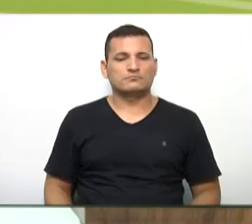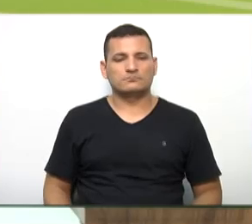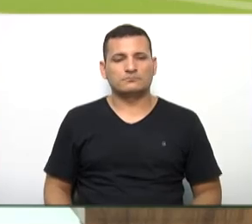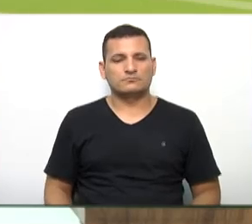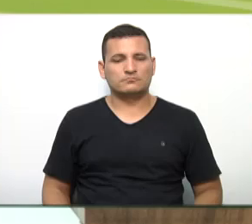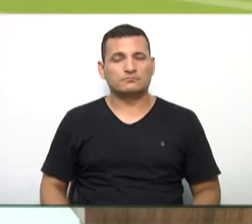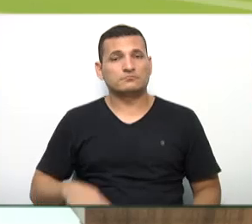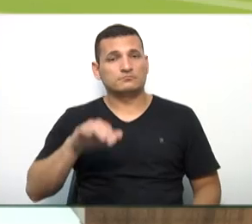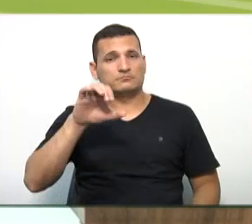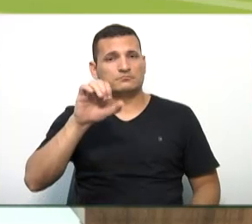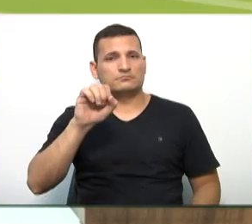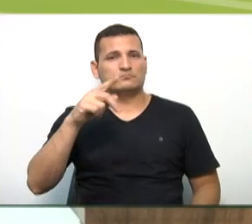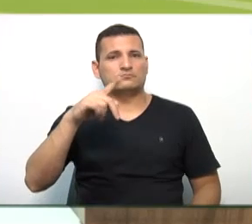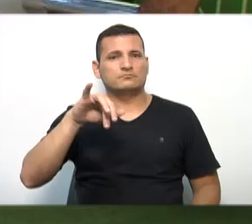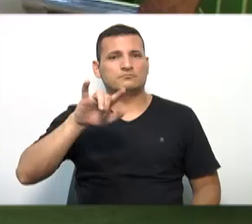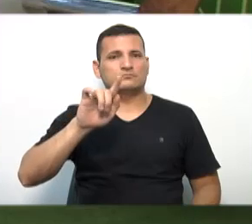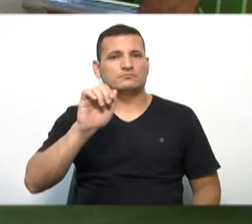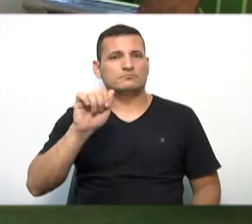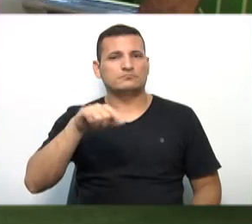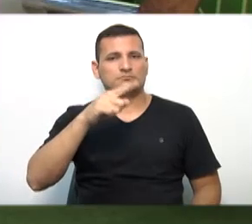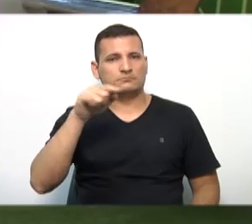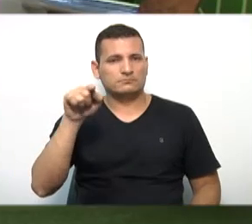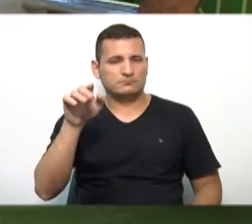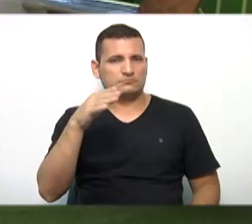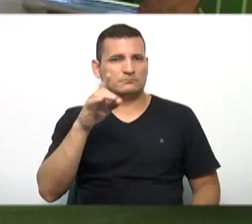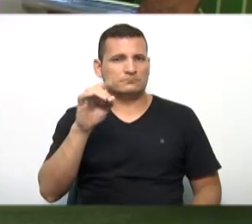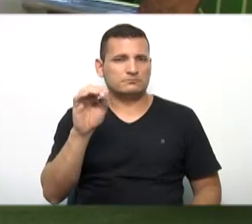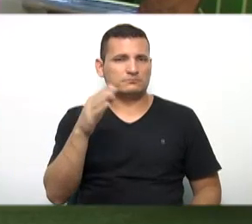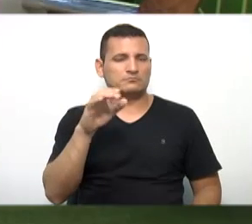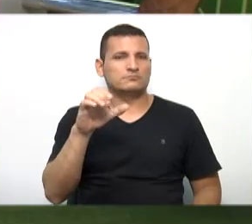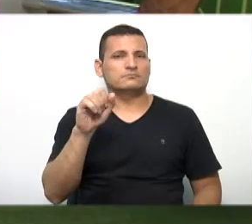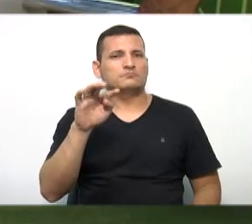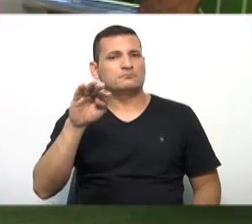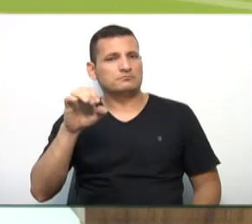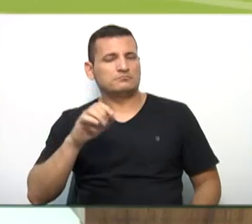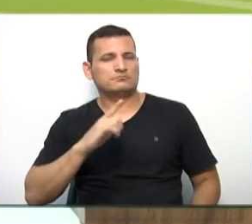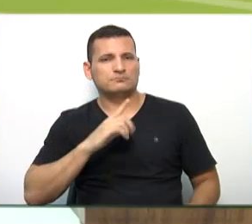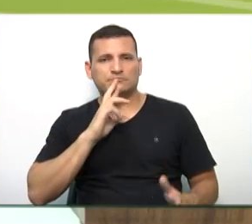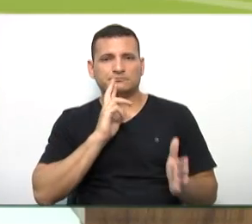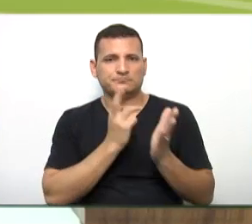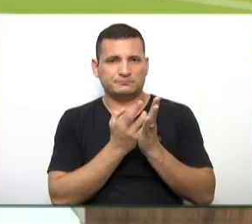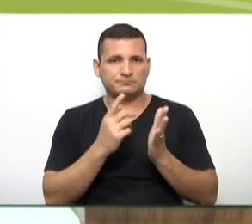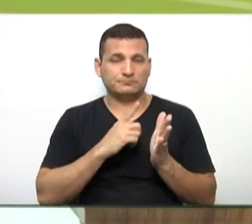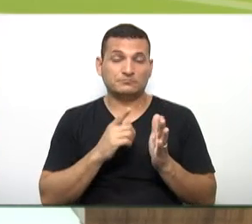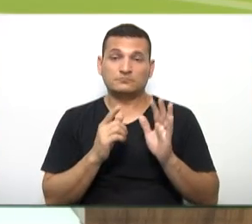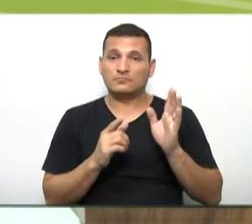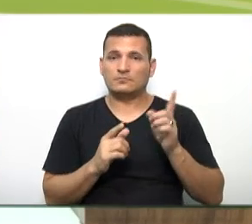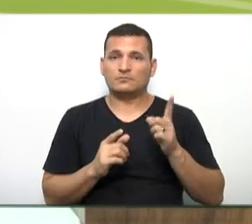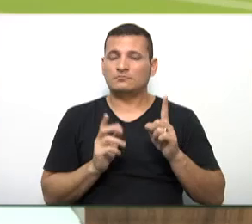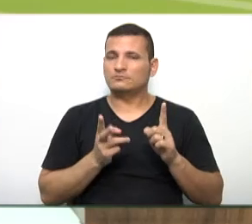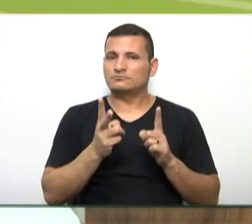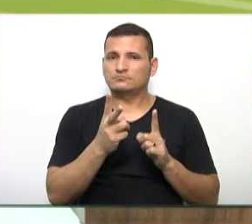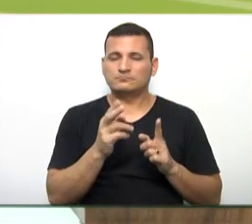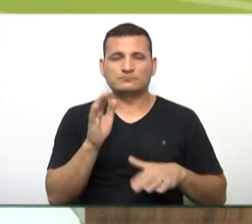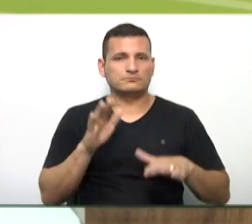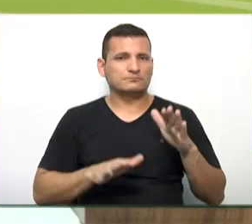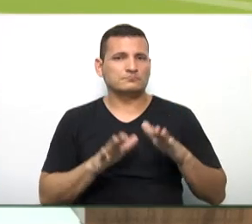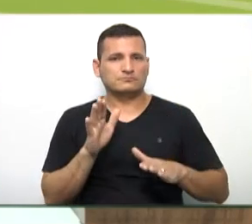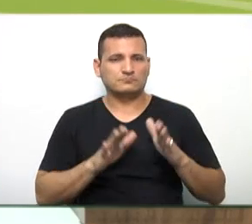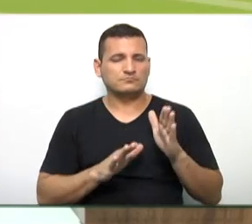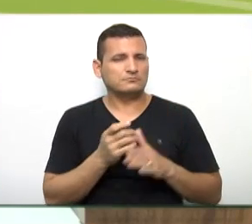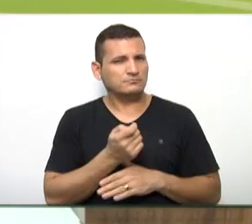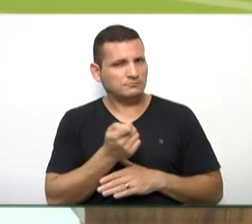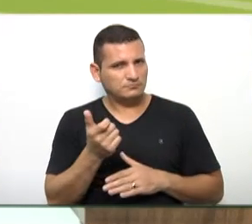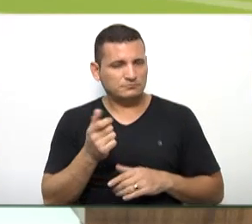tudo hoje. Eita, que bom que eles estão participando. Eles disseram assim, nem sempre, às vezes as